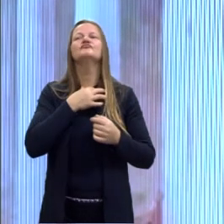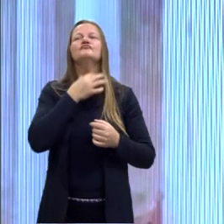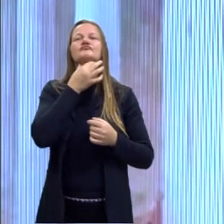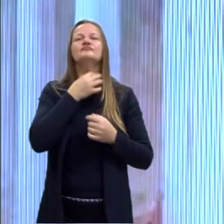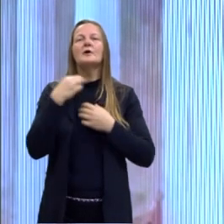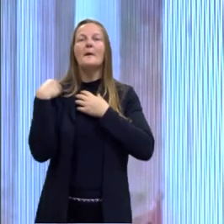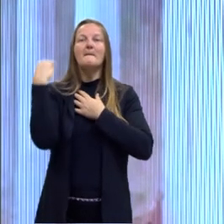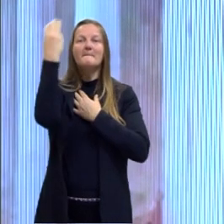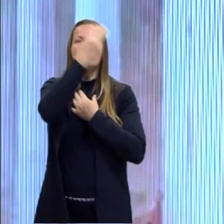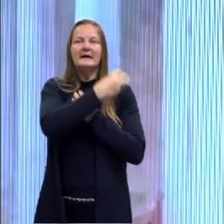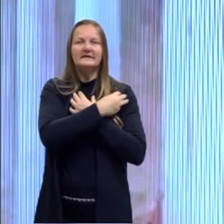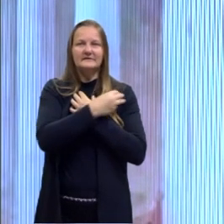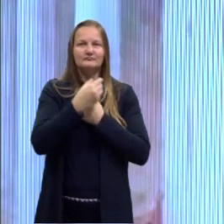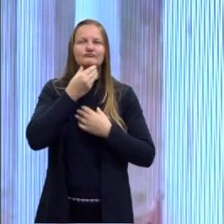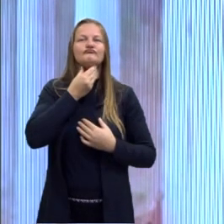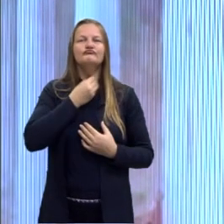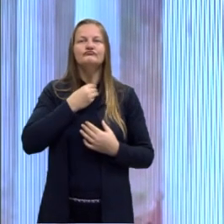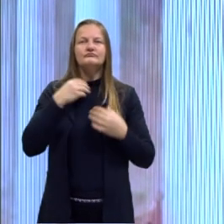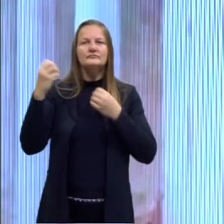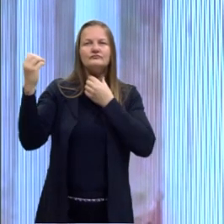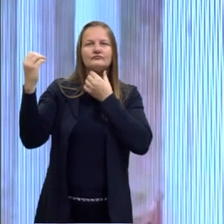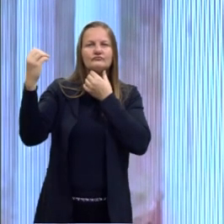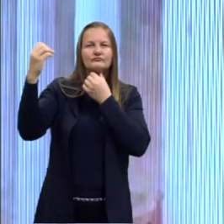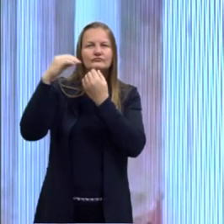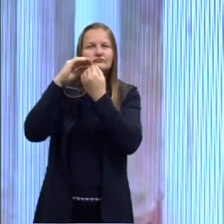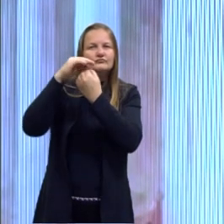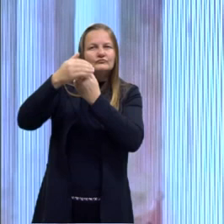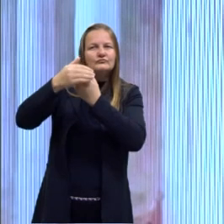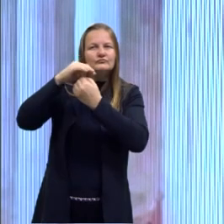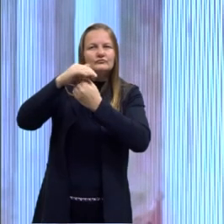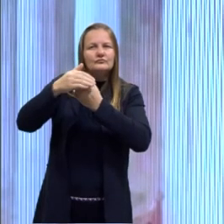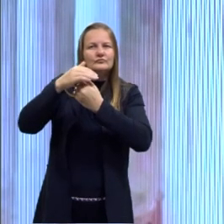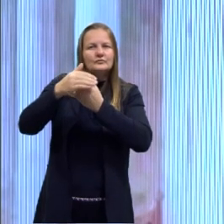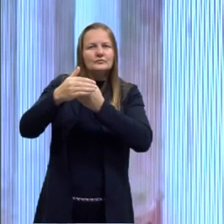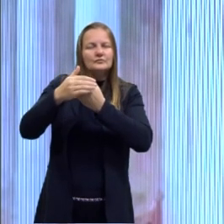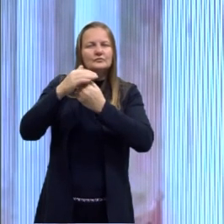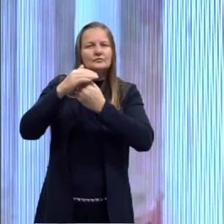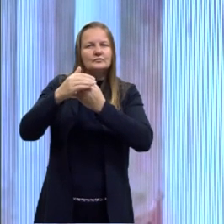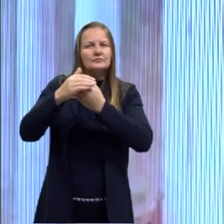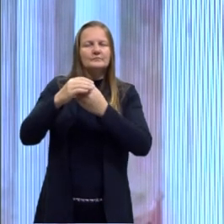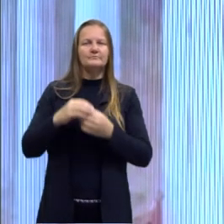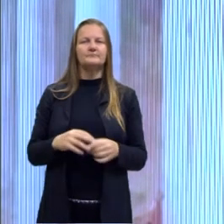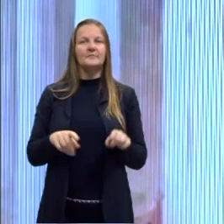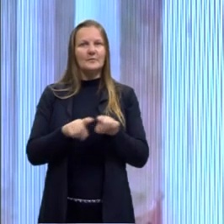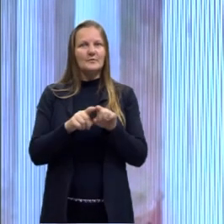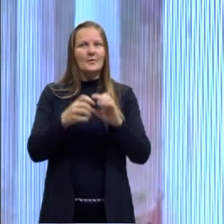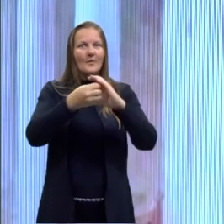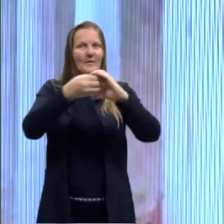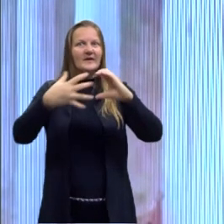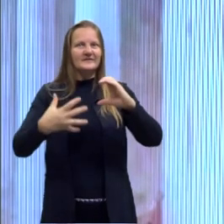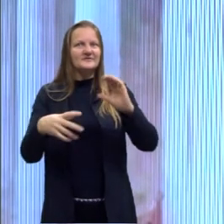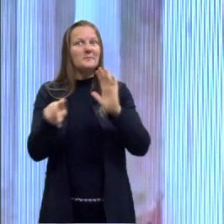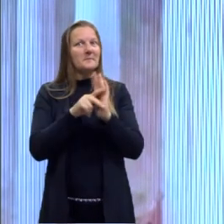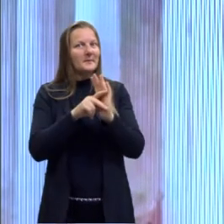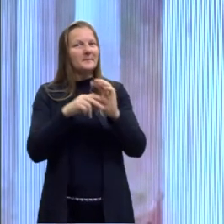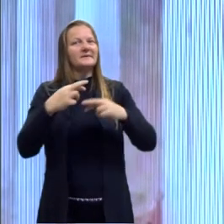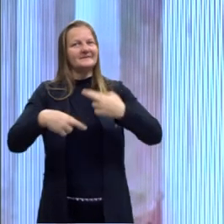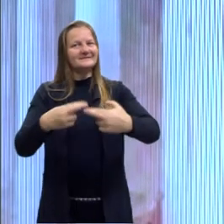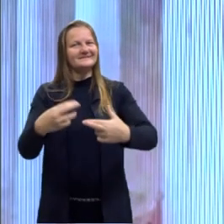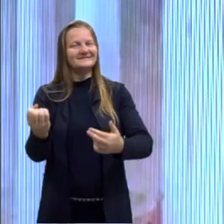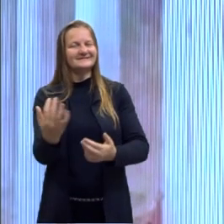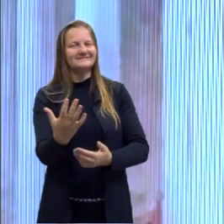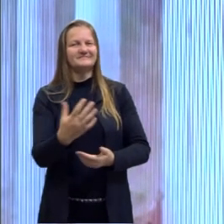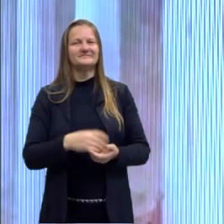da Maria por exemplo a sombra na metade do pescoço né então é essa essa começa essa